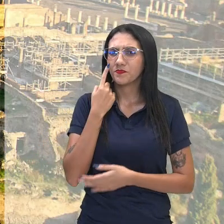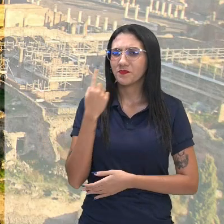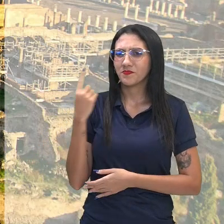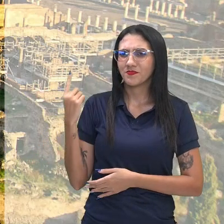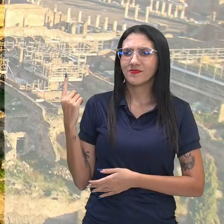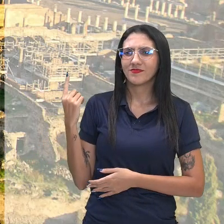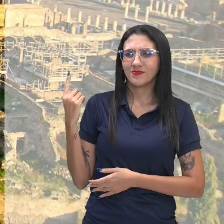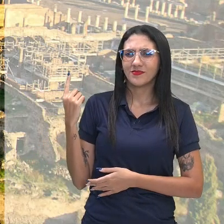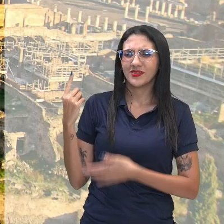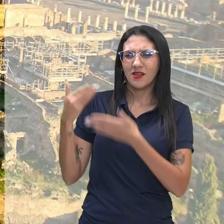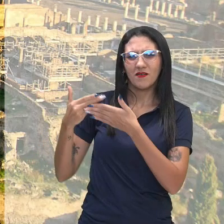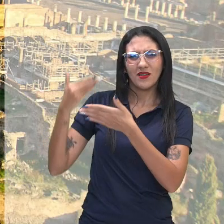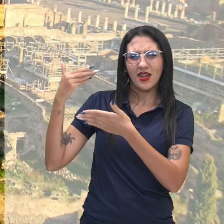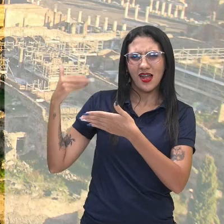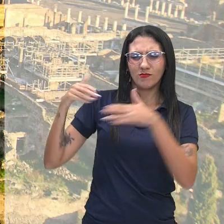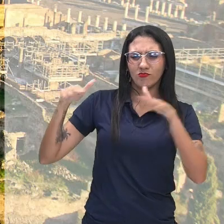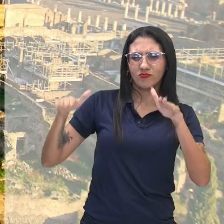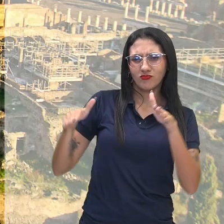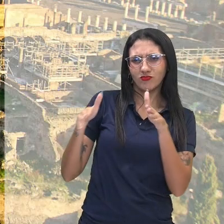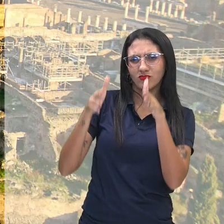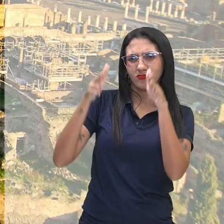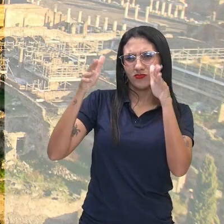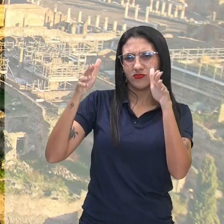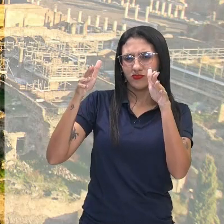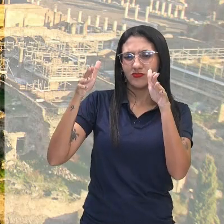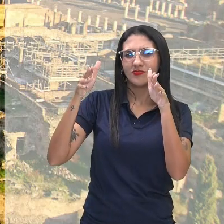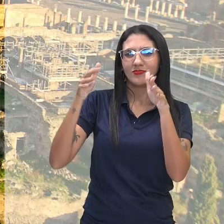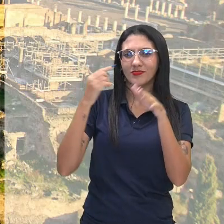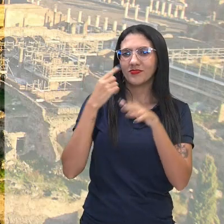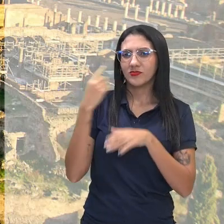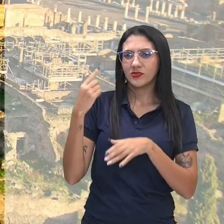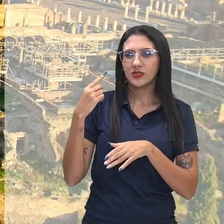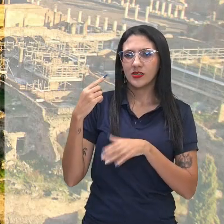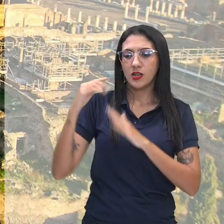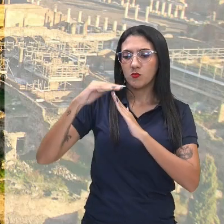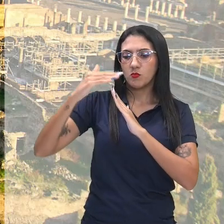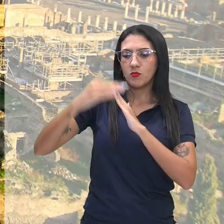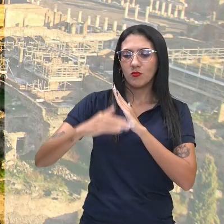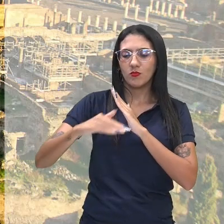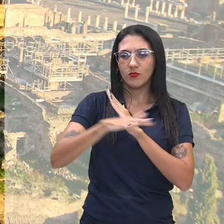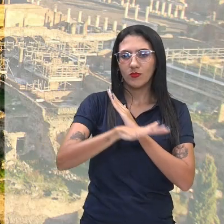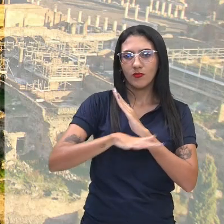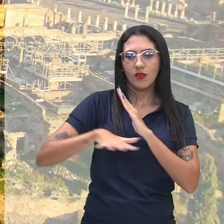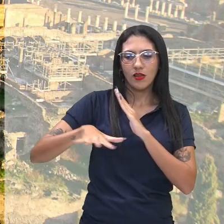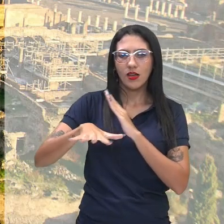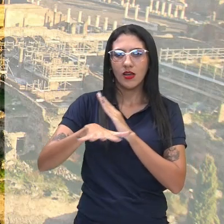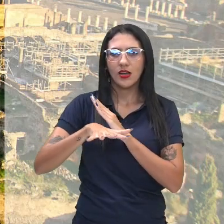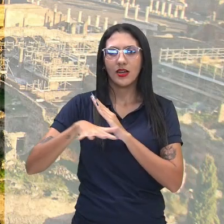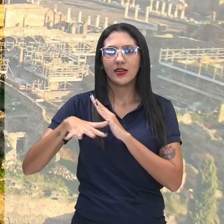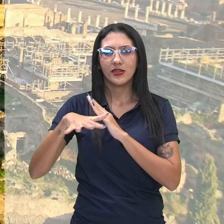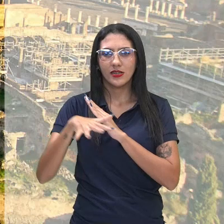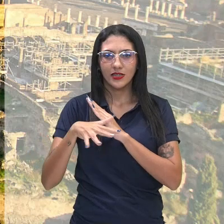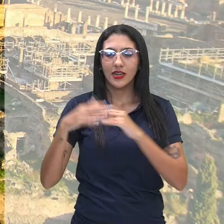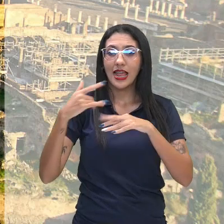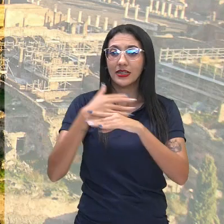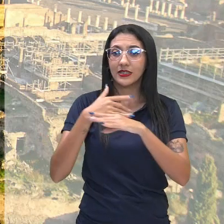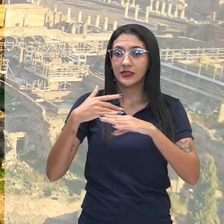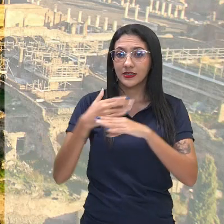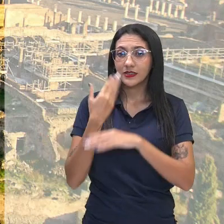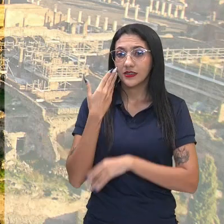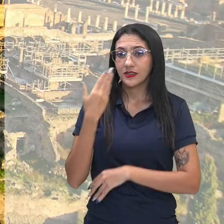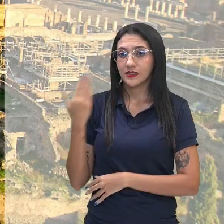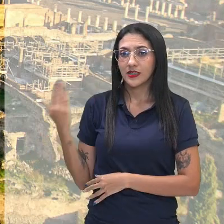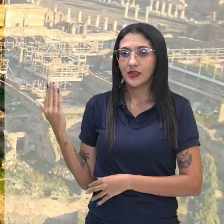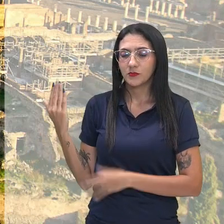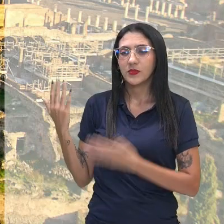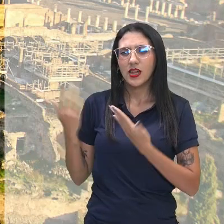consegue observar o vulcão Vesúvio. E aí em volta, essa cidade, né, que nessa época, quando